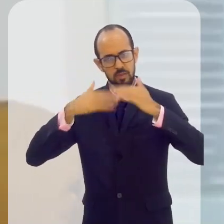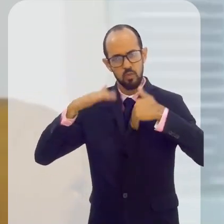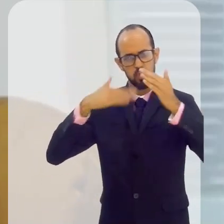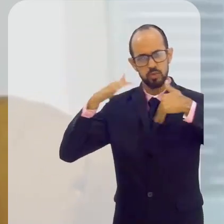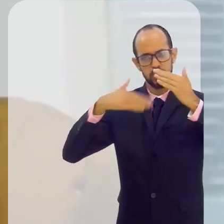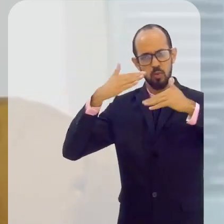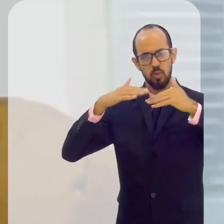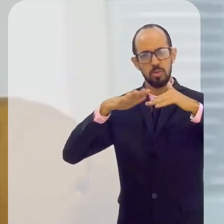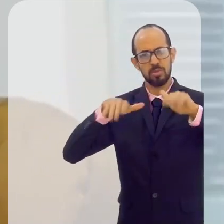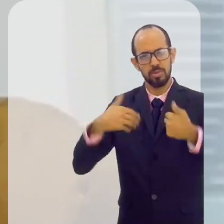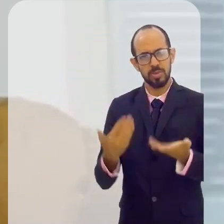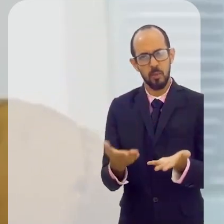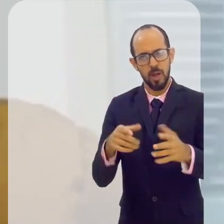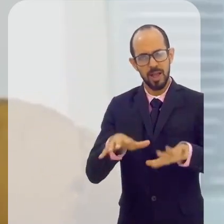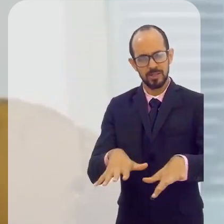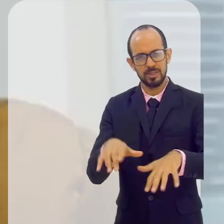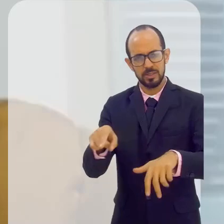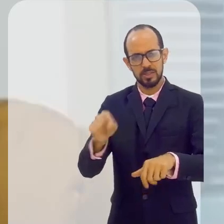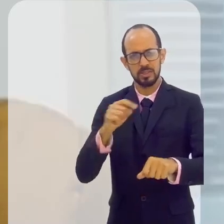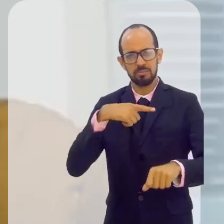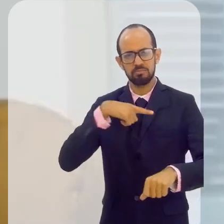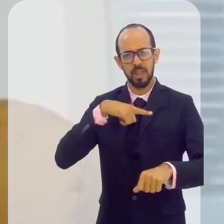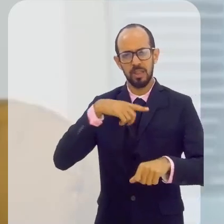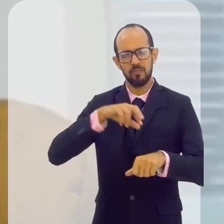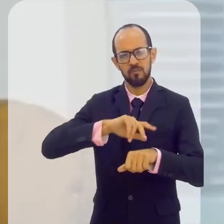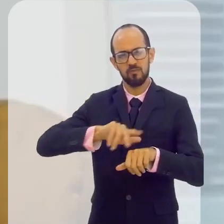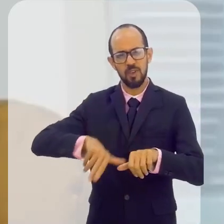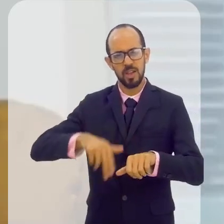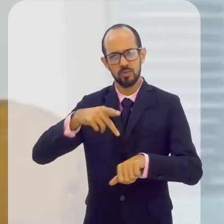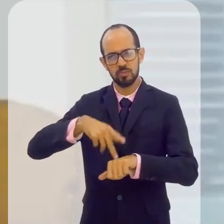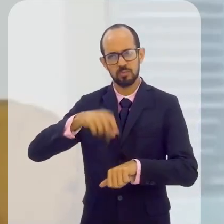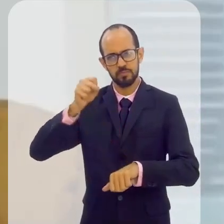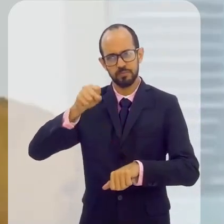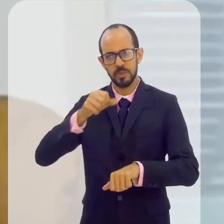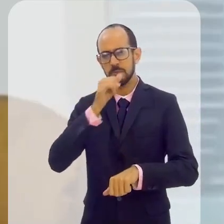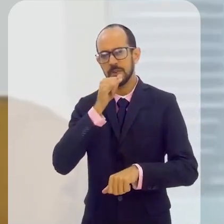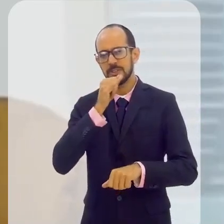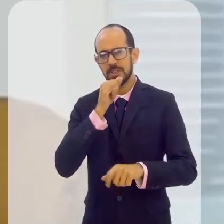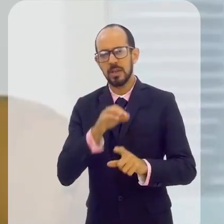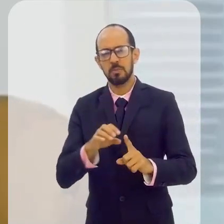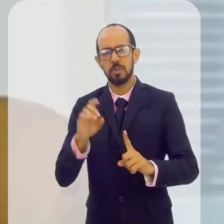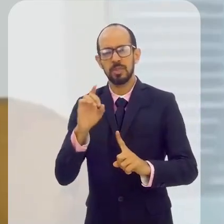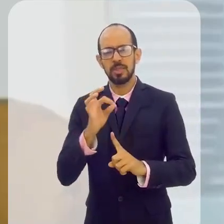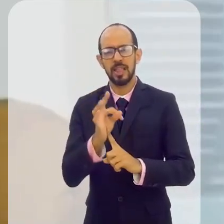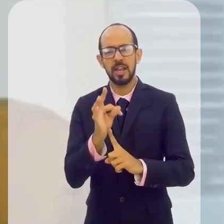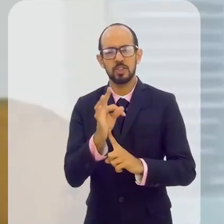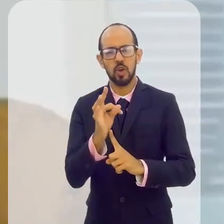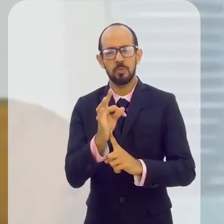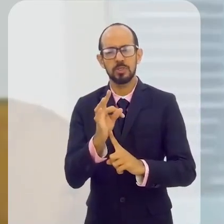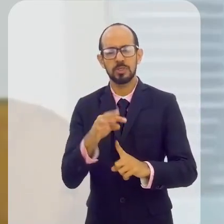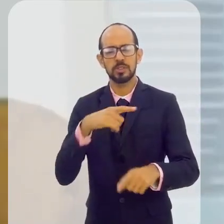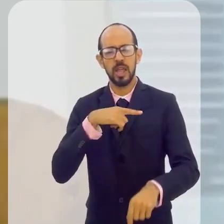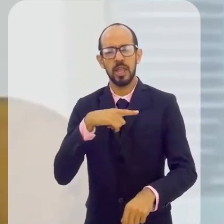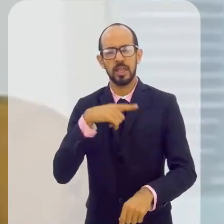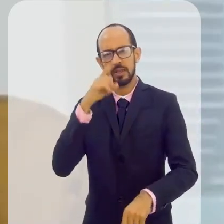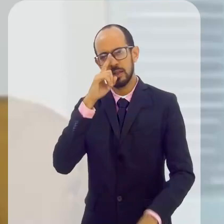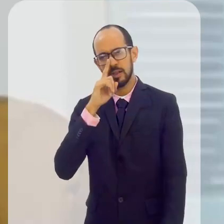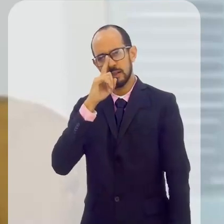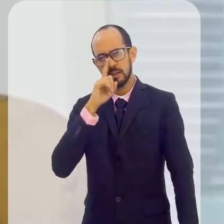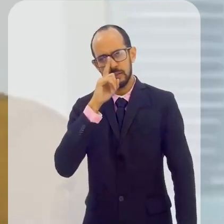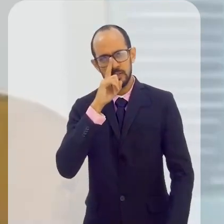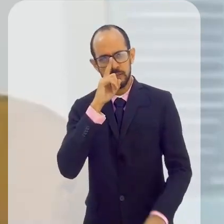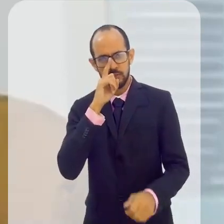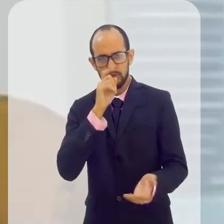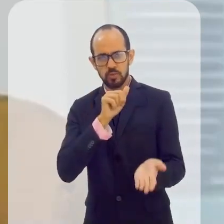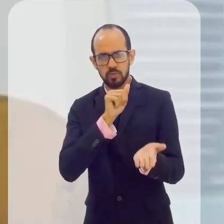resolução. Então, nesse sentido, são muitos projetos de extensão. Acho que assim, o Proteger Teresópolis, que trabalha efetivamente, né, com risco, né,